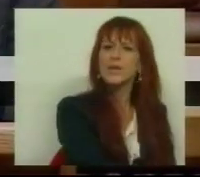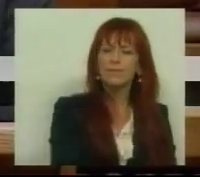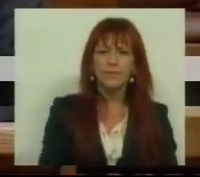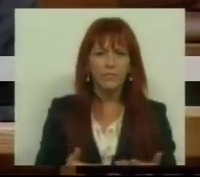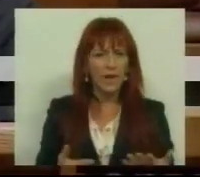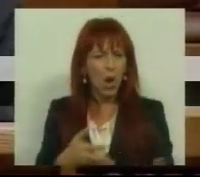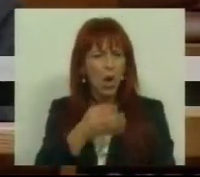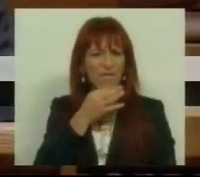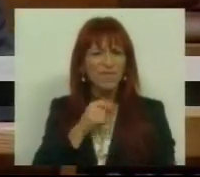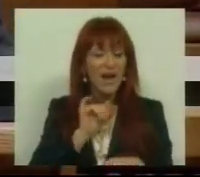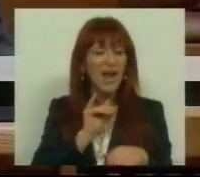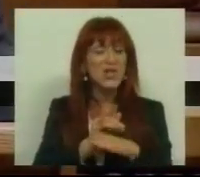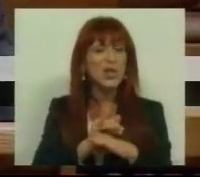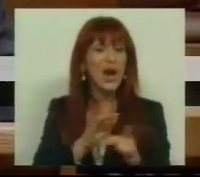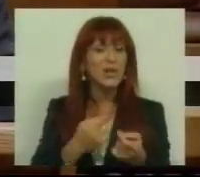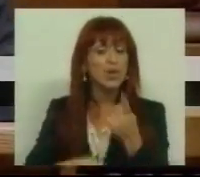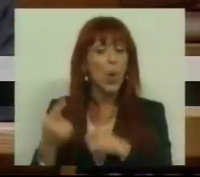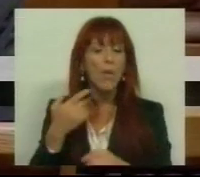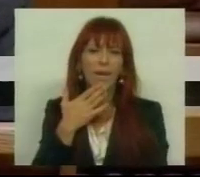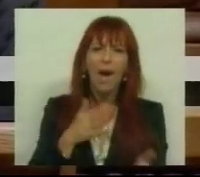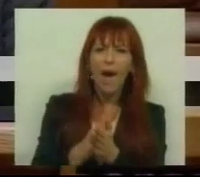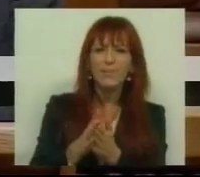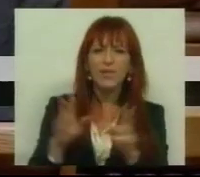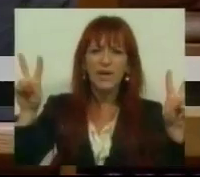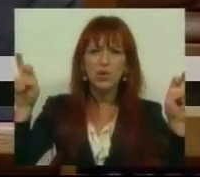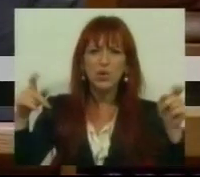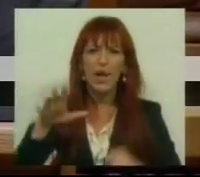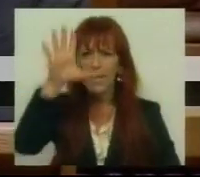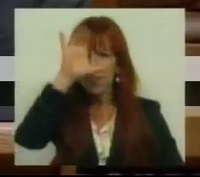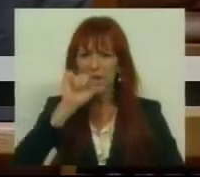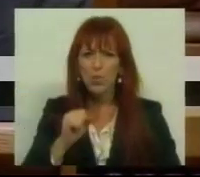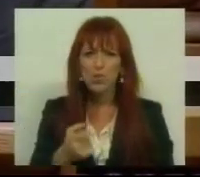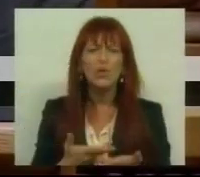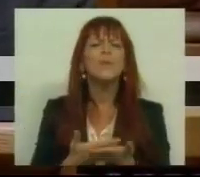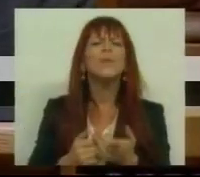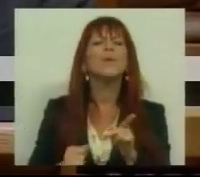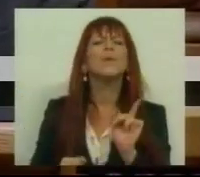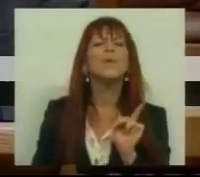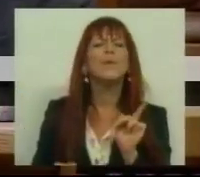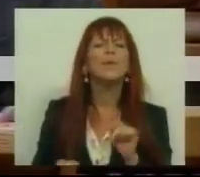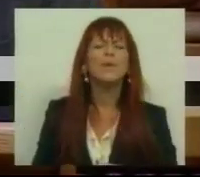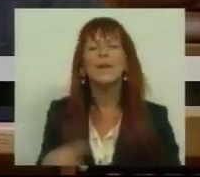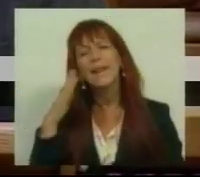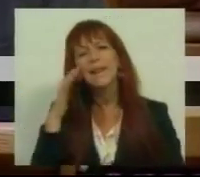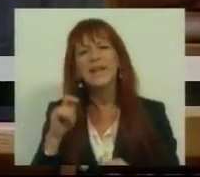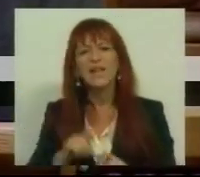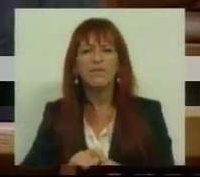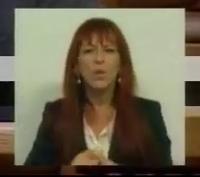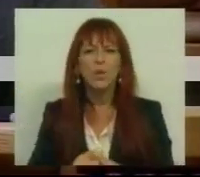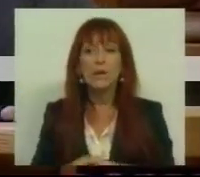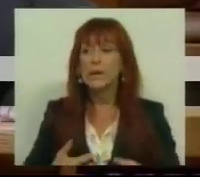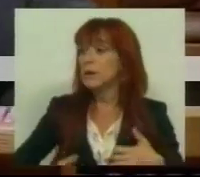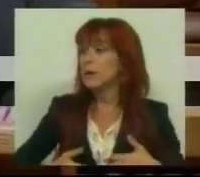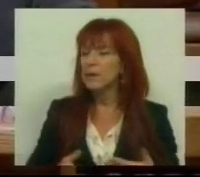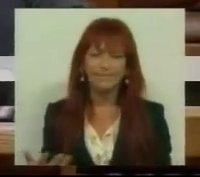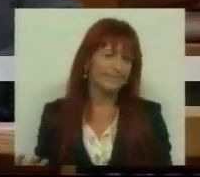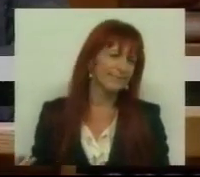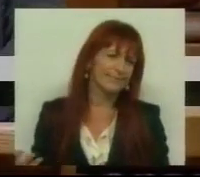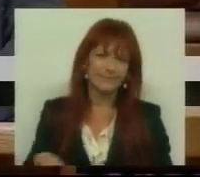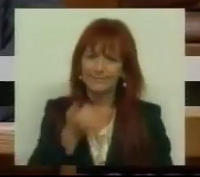Falemos agora das cartas ontem utilizadas pelo ministro Álvaro Santos Pereira numa tentativa desesperada e